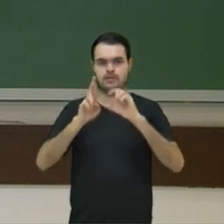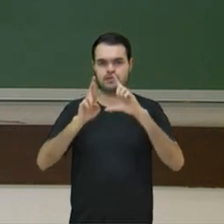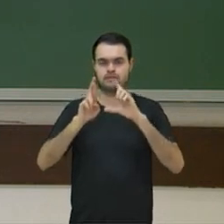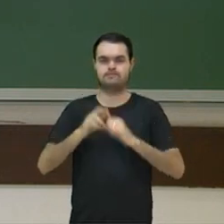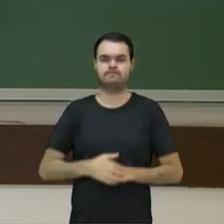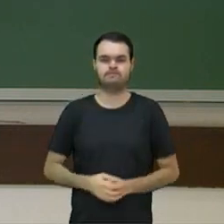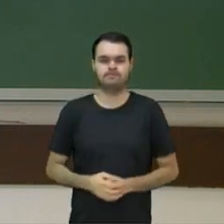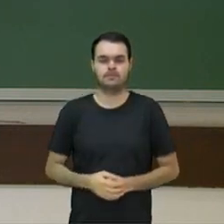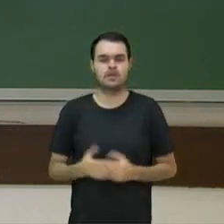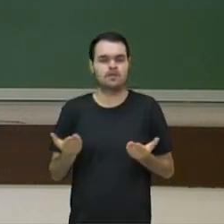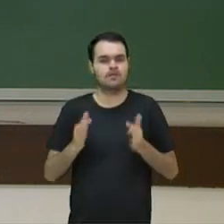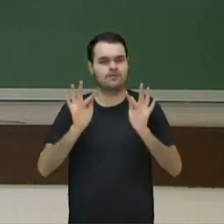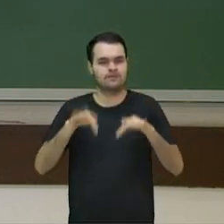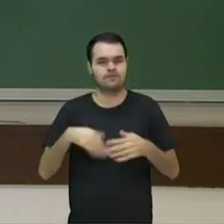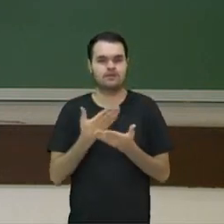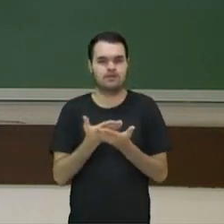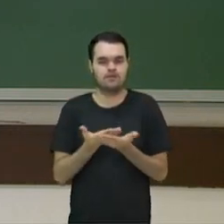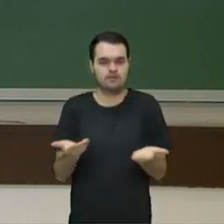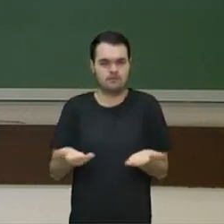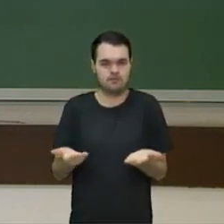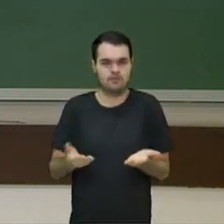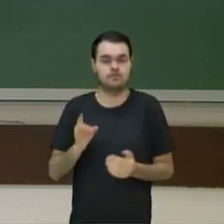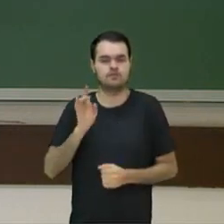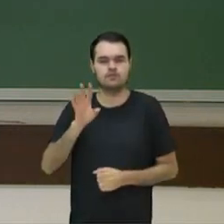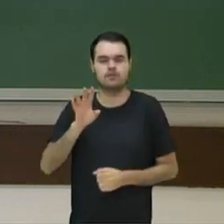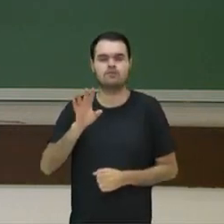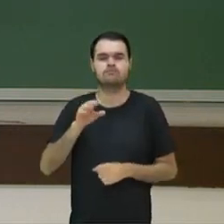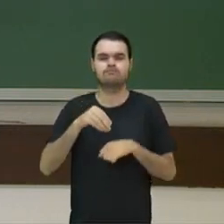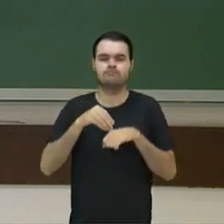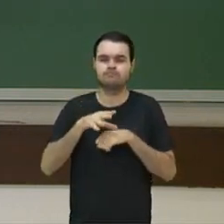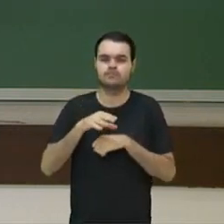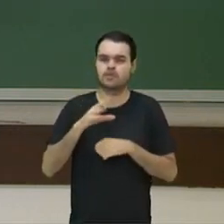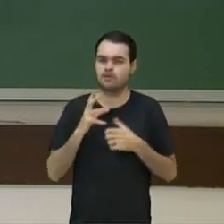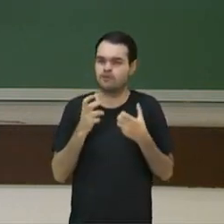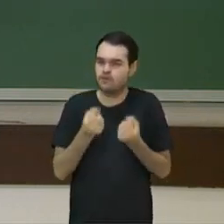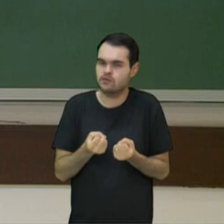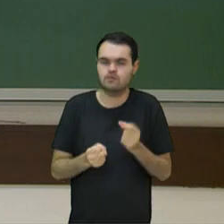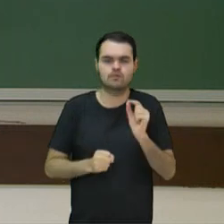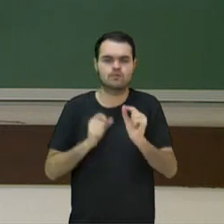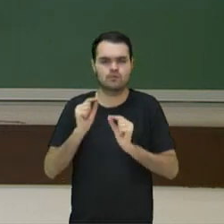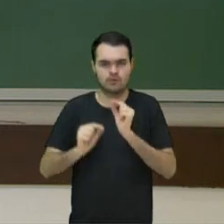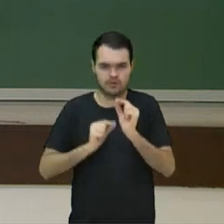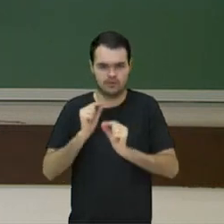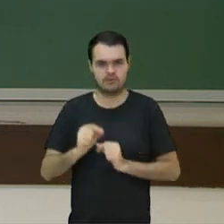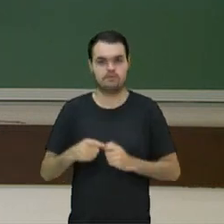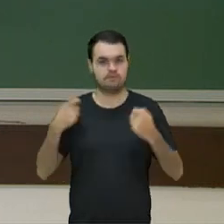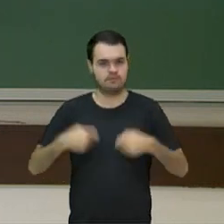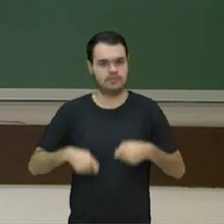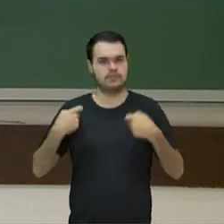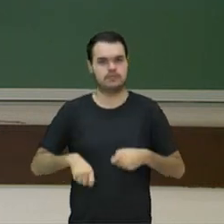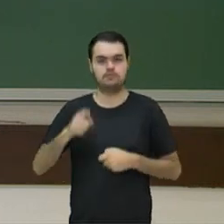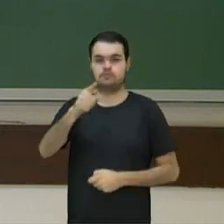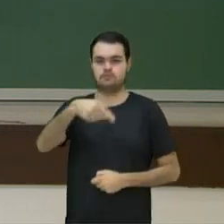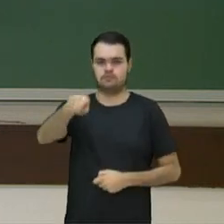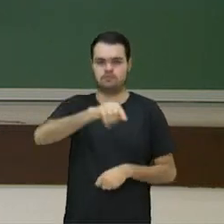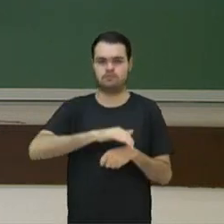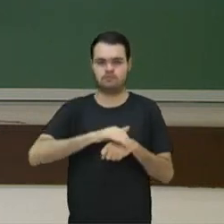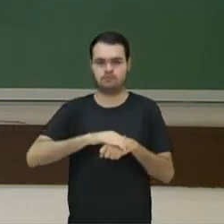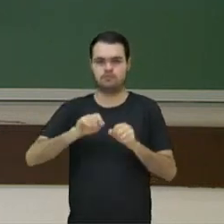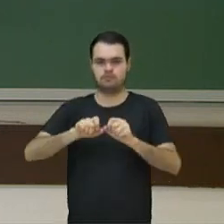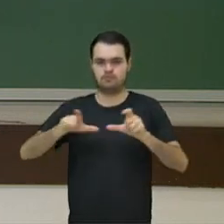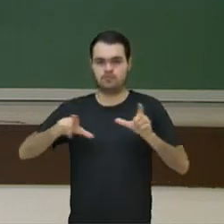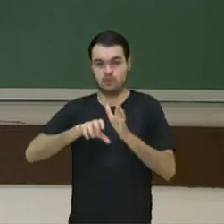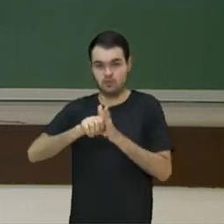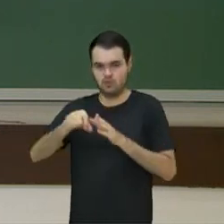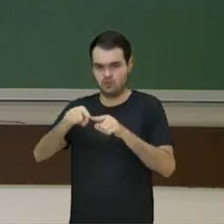ao final da nossa aula de hoje, apenas reforçando aqui, então, a necessidade de você ir lá e fazer a